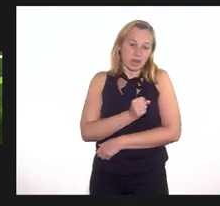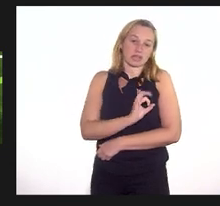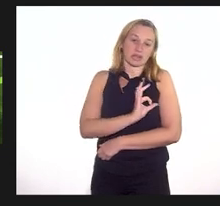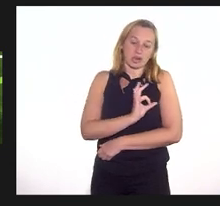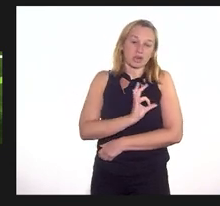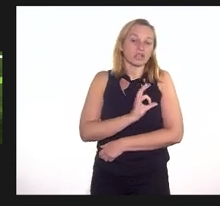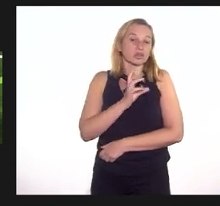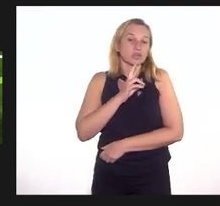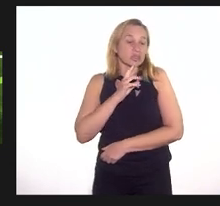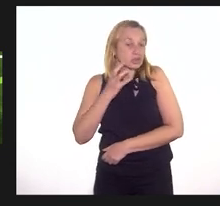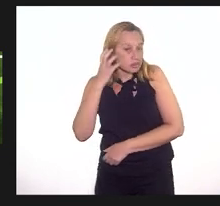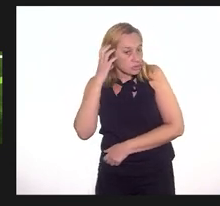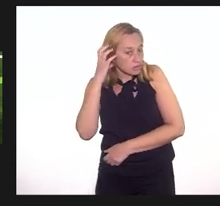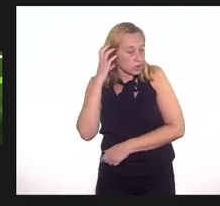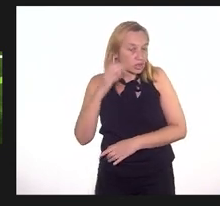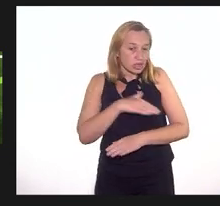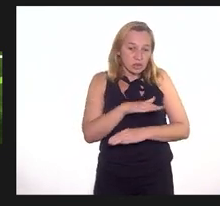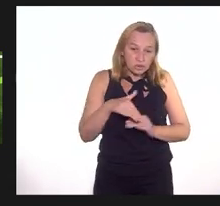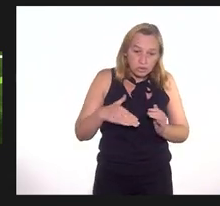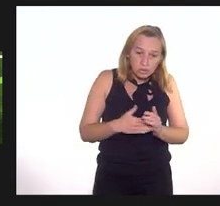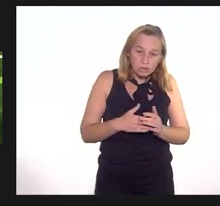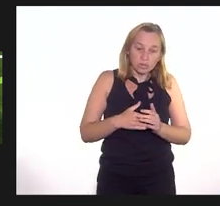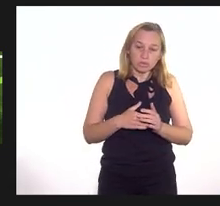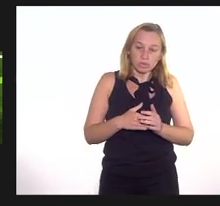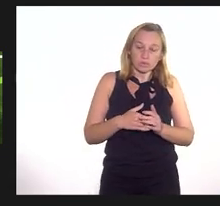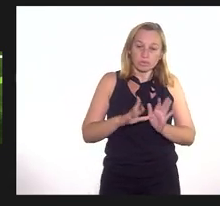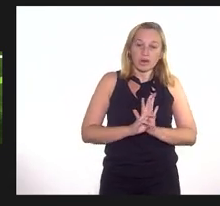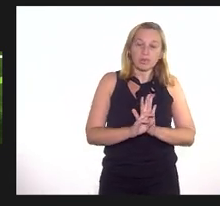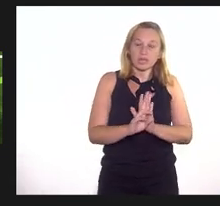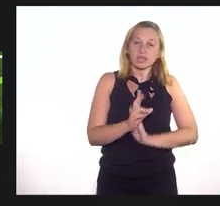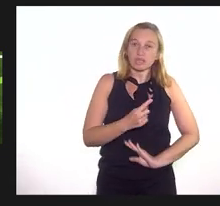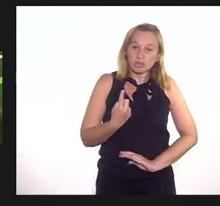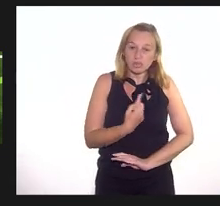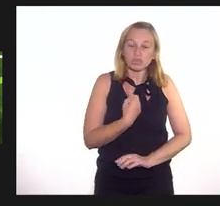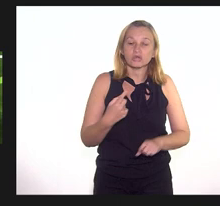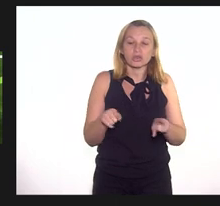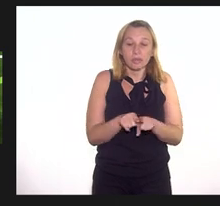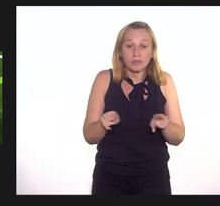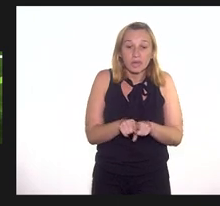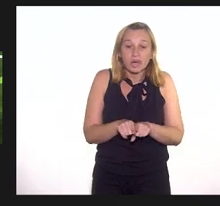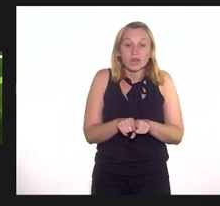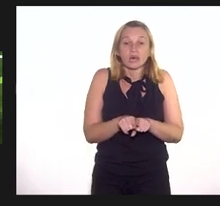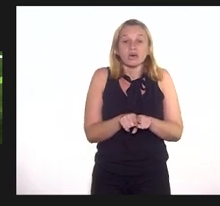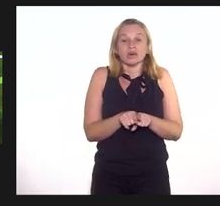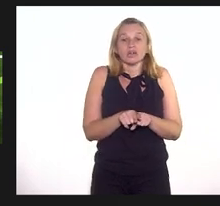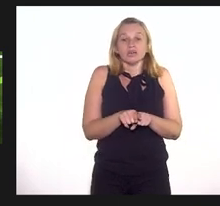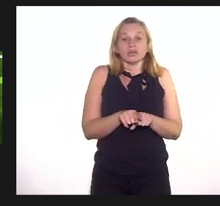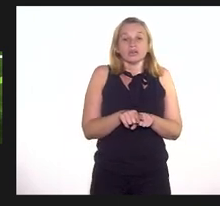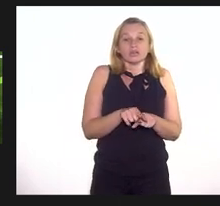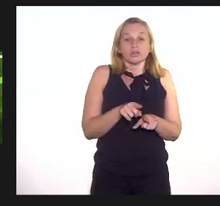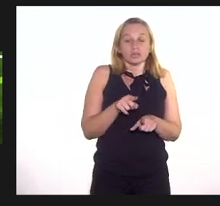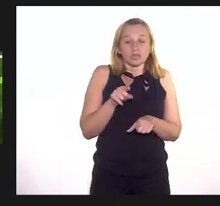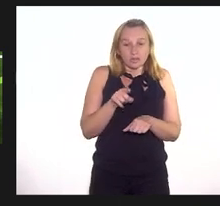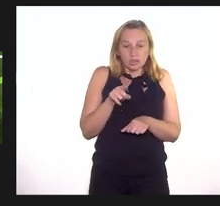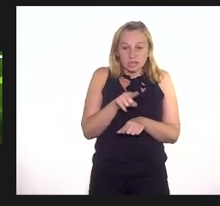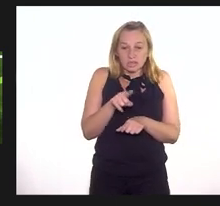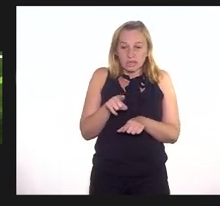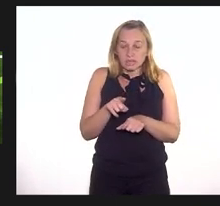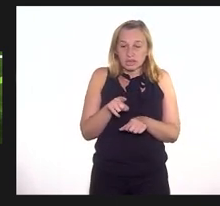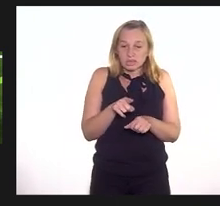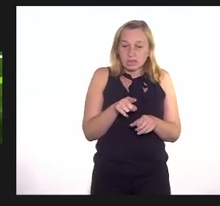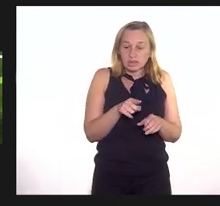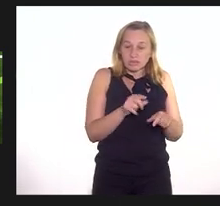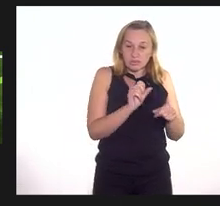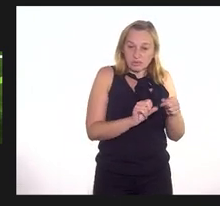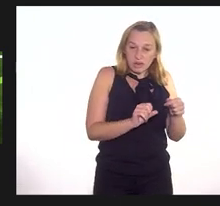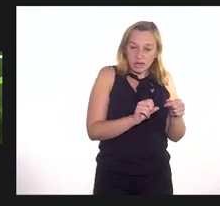os presentes, para estar nos representando também, porque vocês fazem uma parte